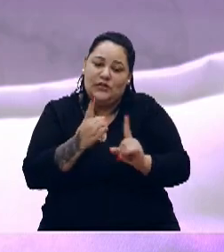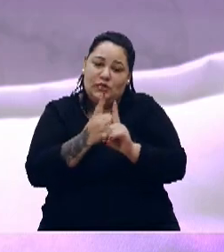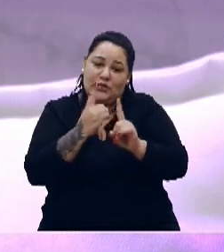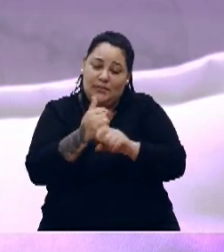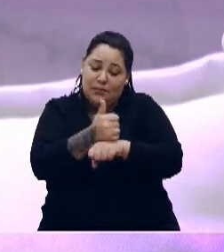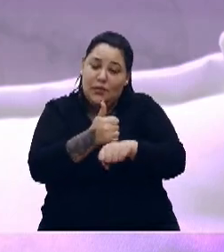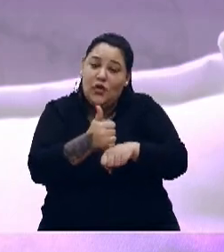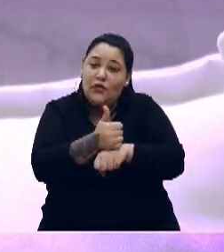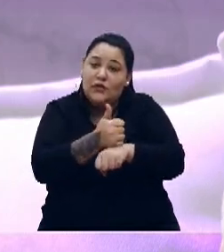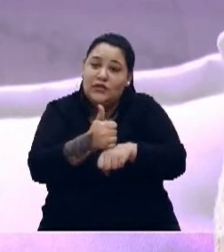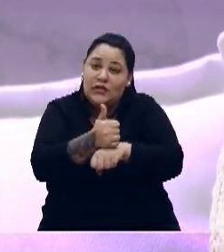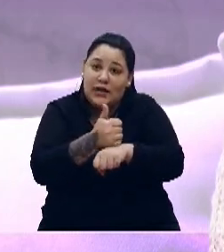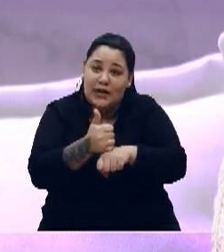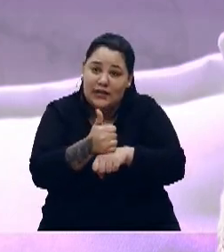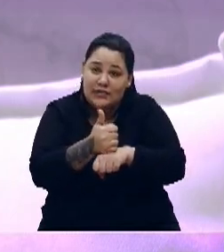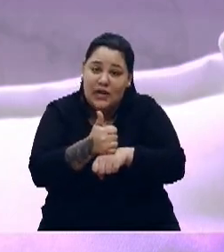repetir,